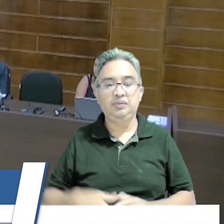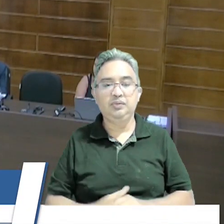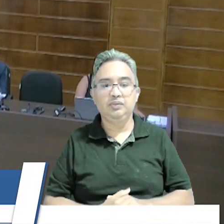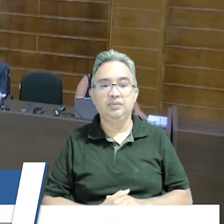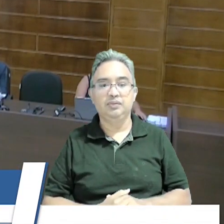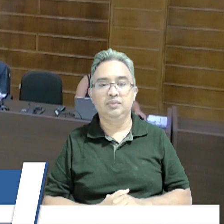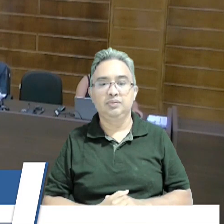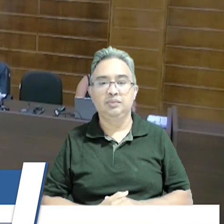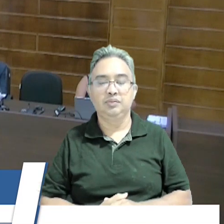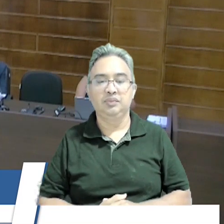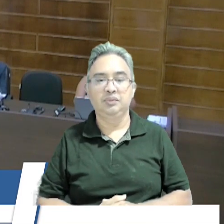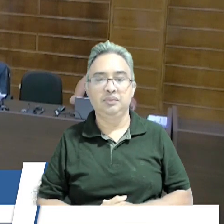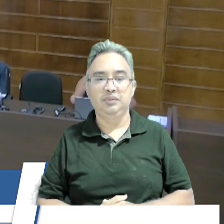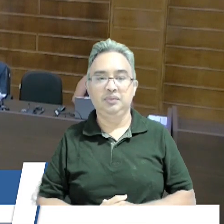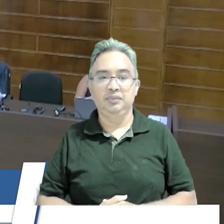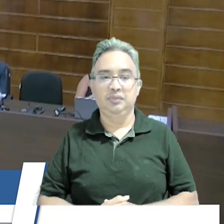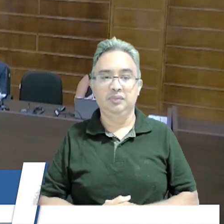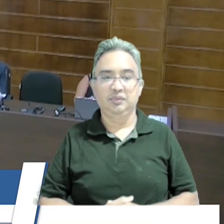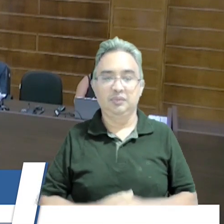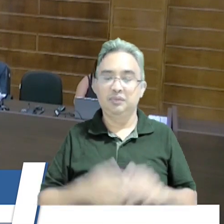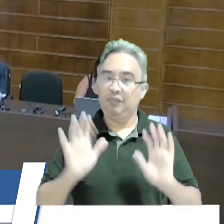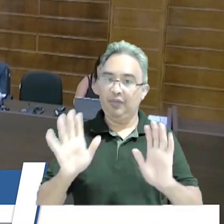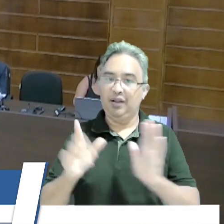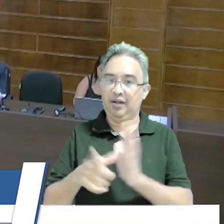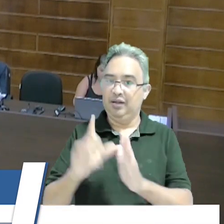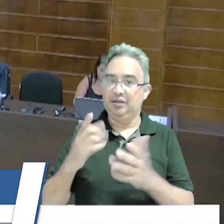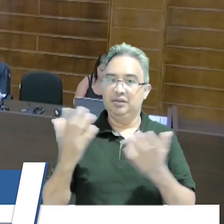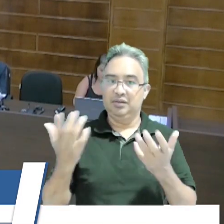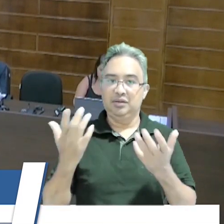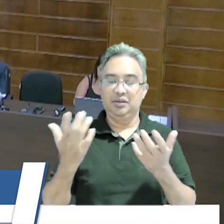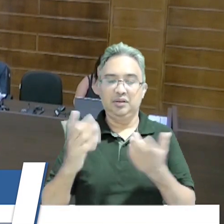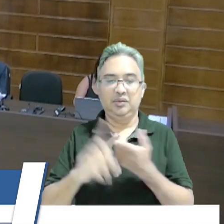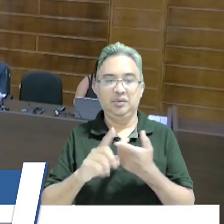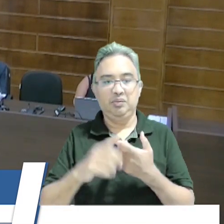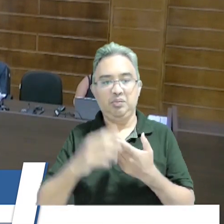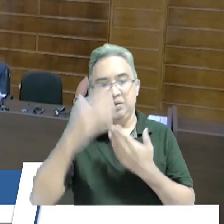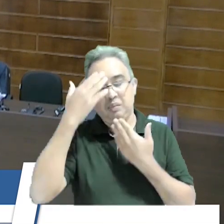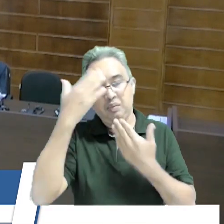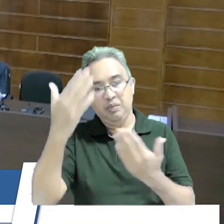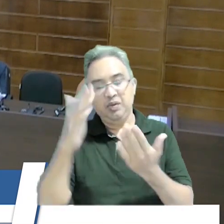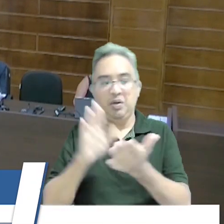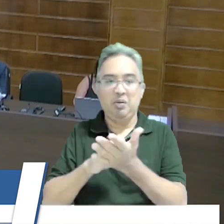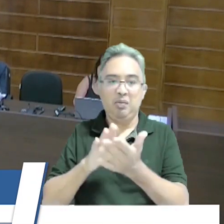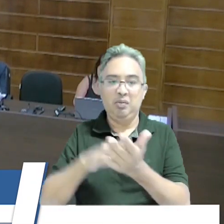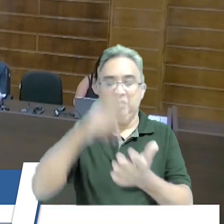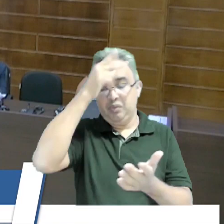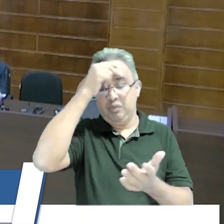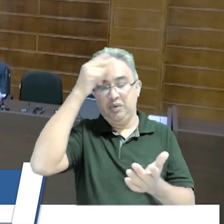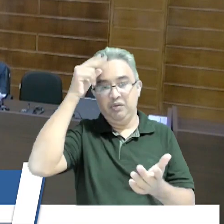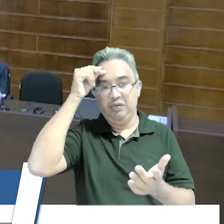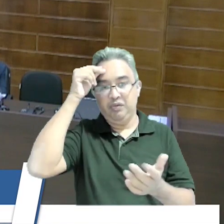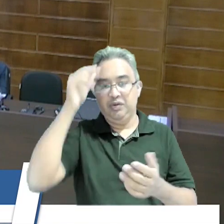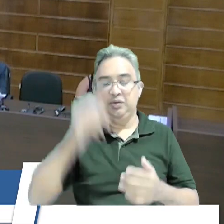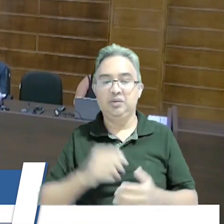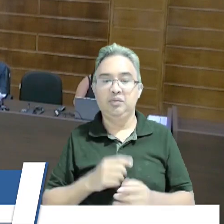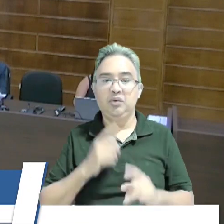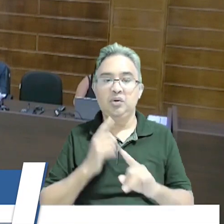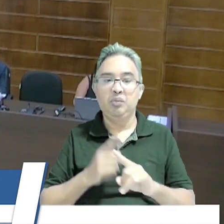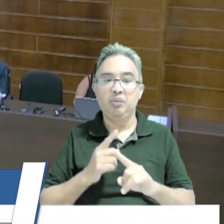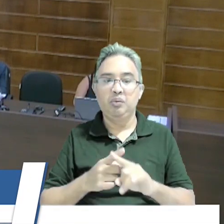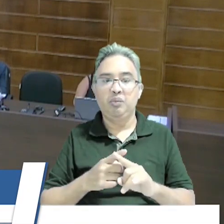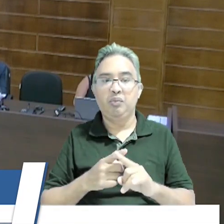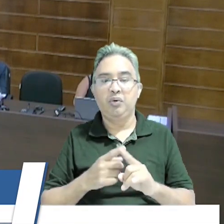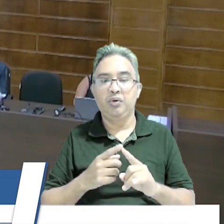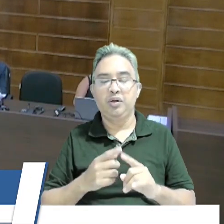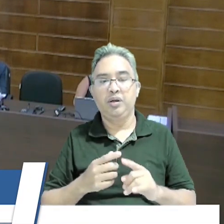Obrigado, Excelência. Antes de mais nada, também agradecer, parabenizar o prefeito, porque a gente vê esse mesmo, igual o